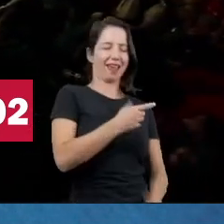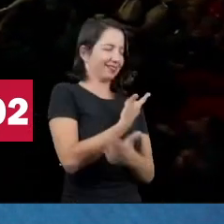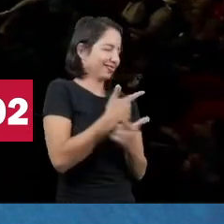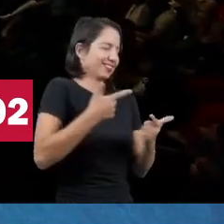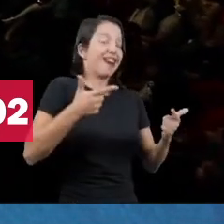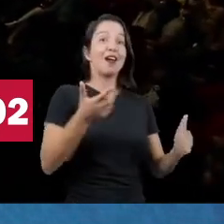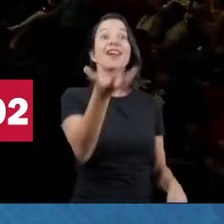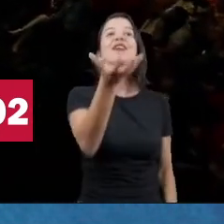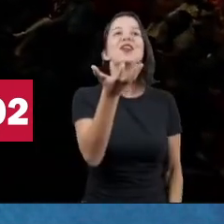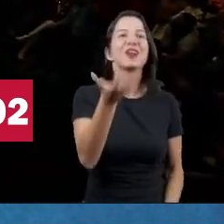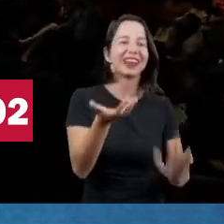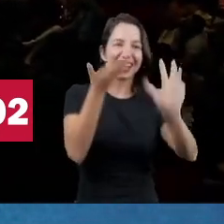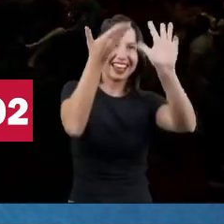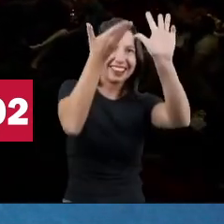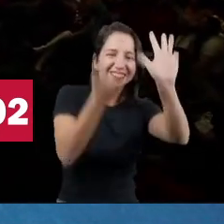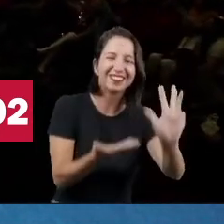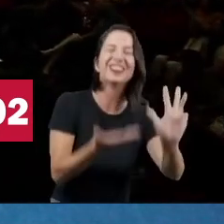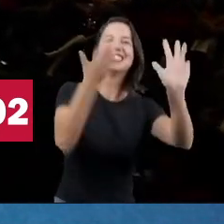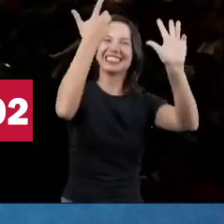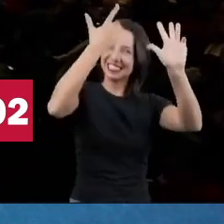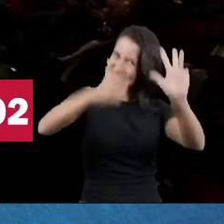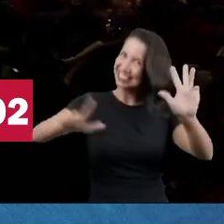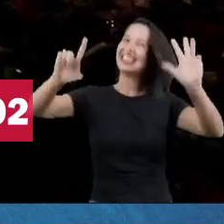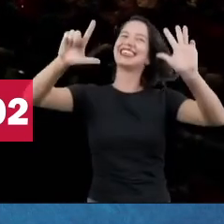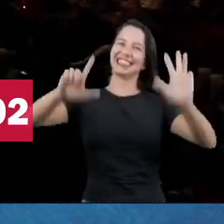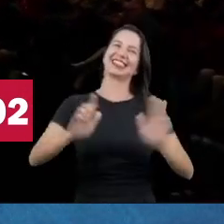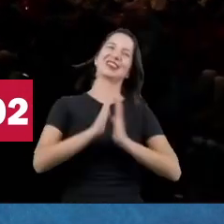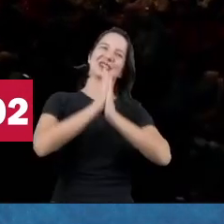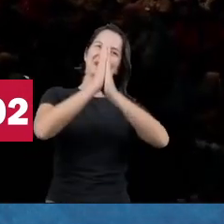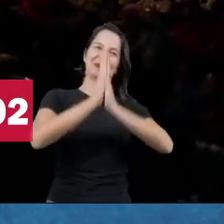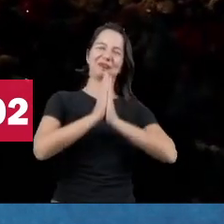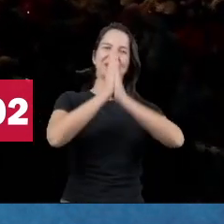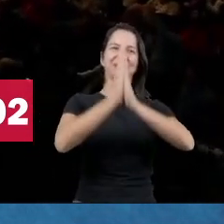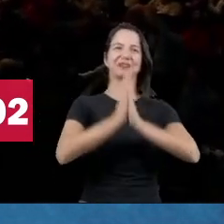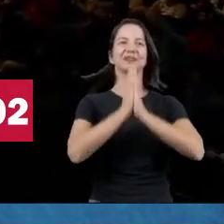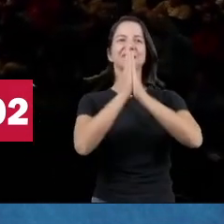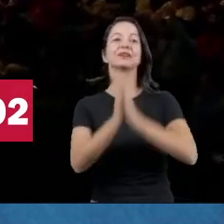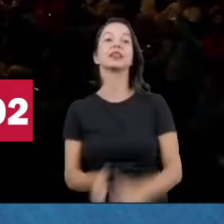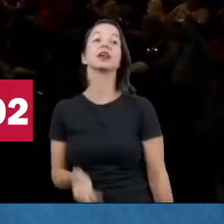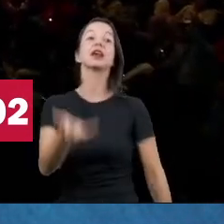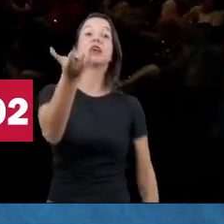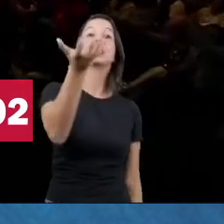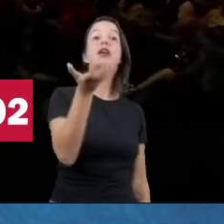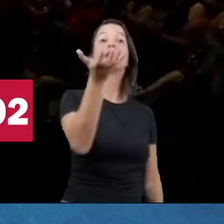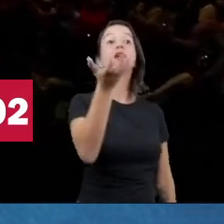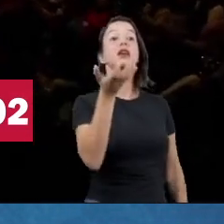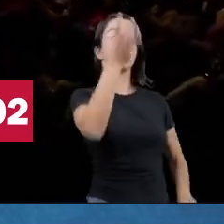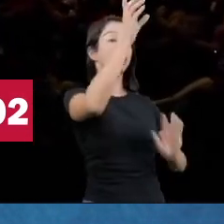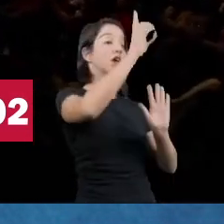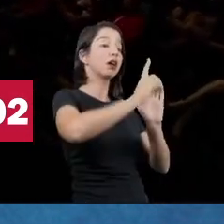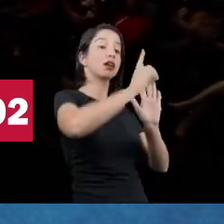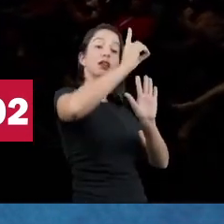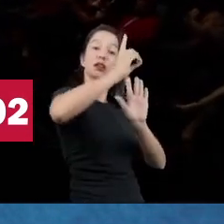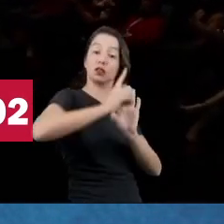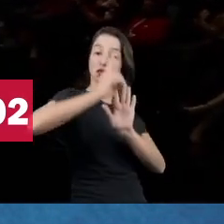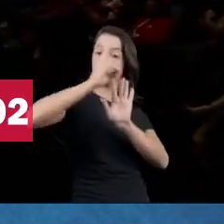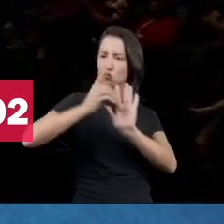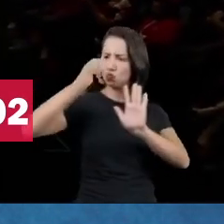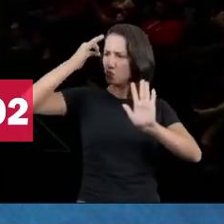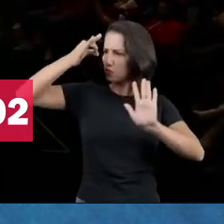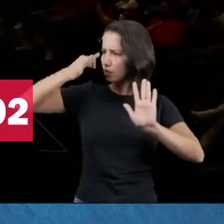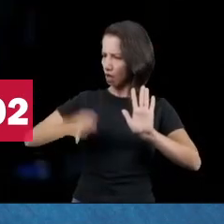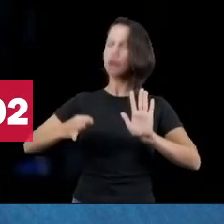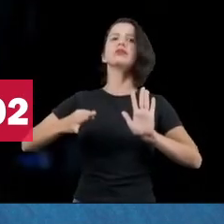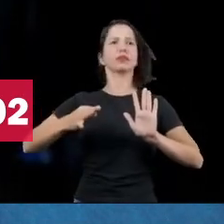Sendo a favor do que é direito, da decência que restou, a favor